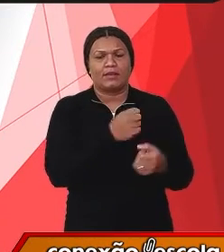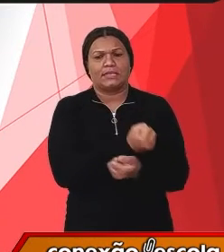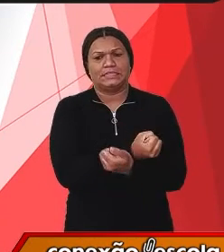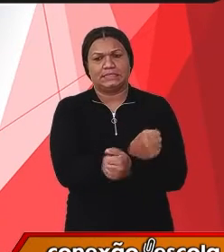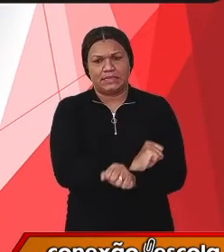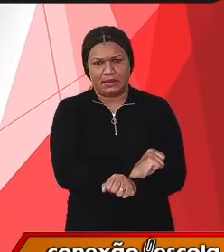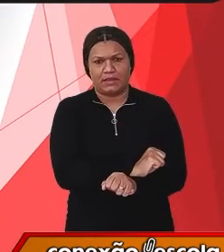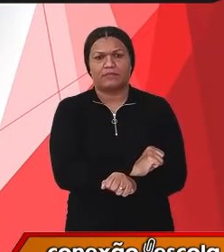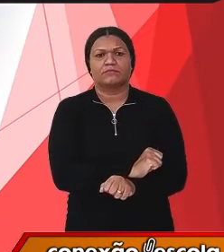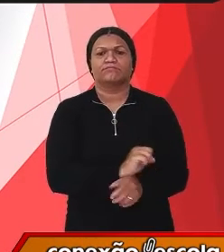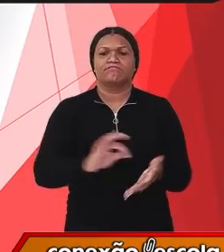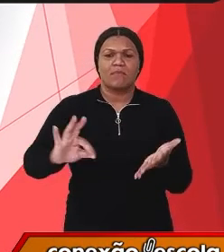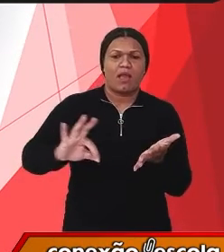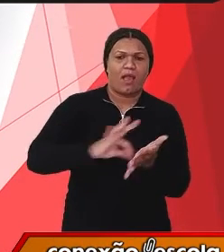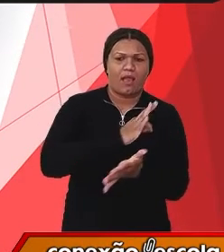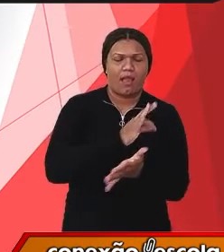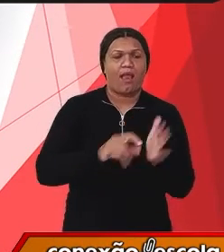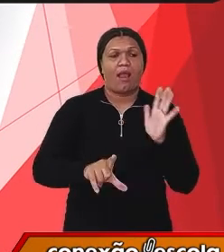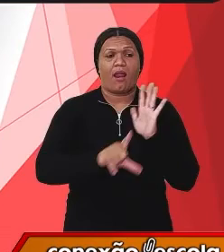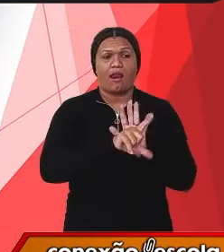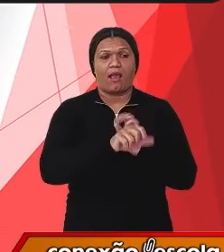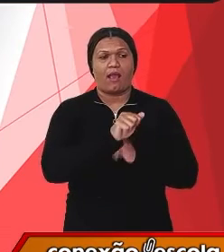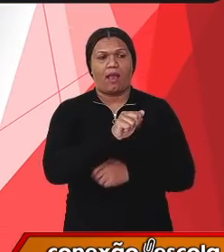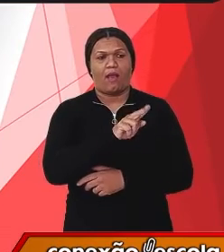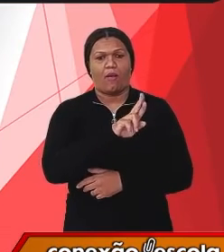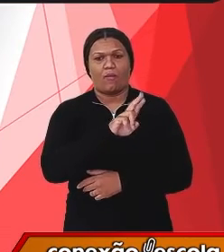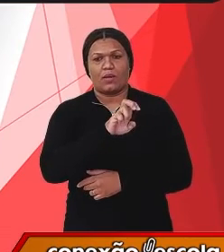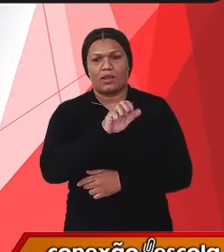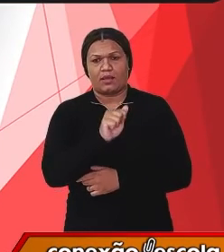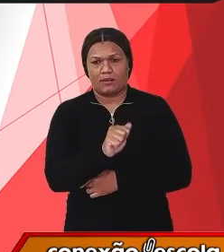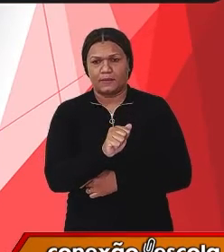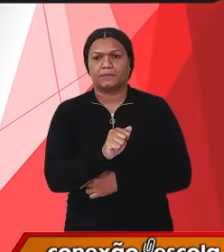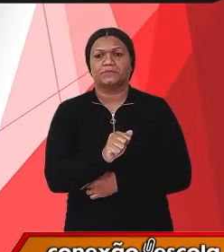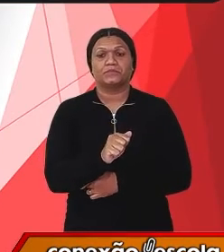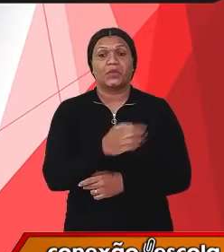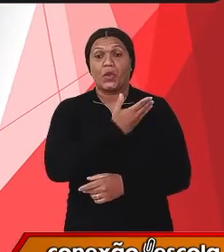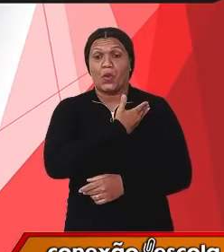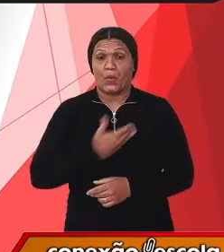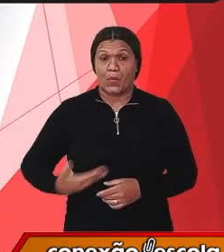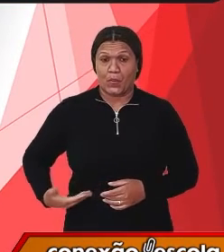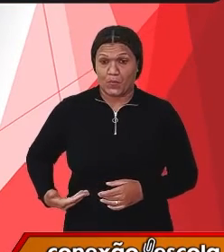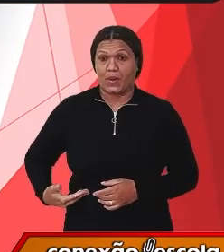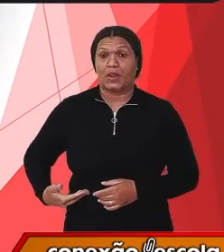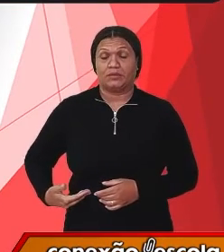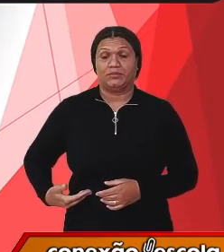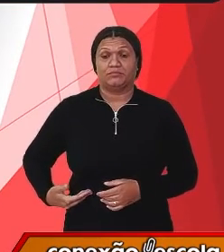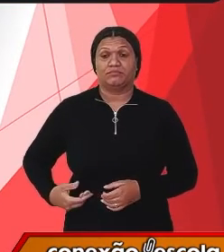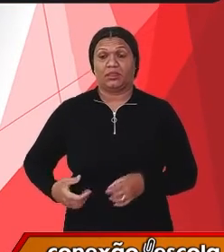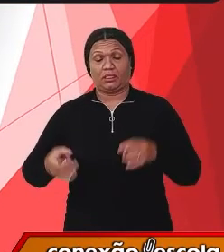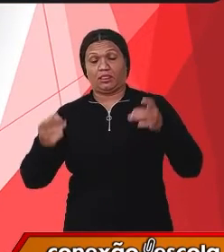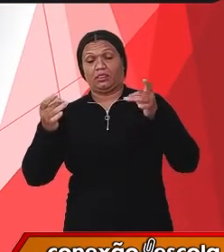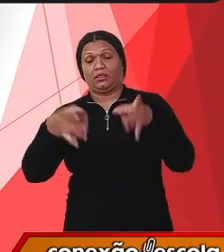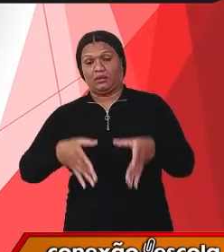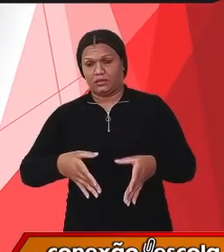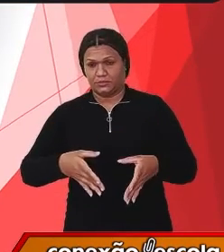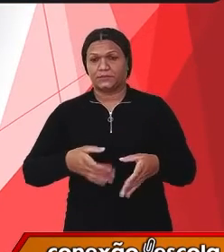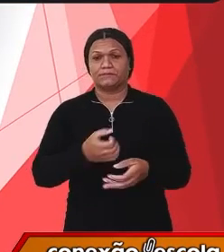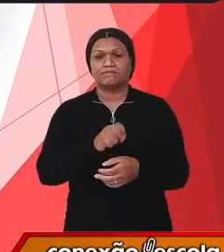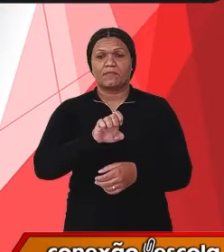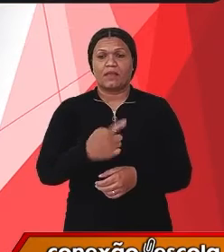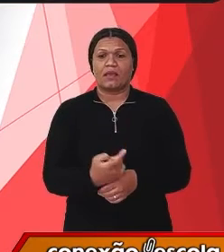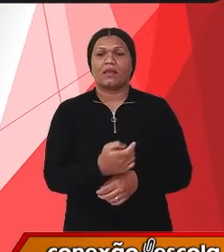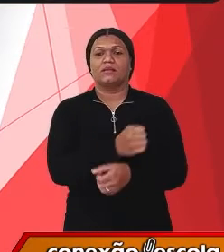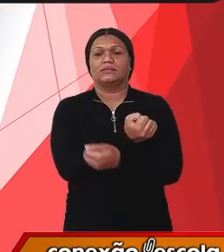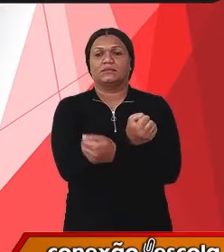escravidão, assinatura da Lei Áurea, o governo esquecendo aqueles ex-escravizados, financiando